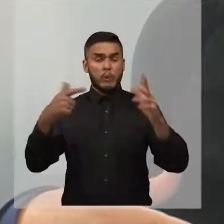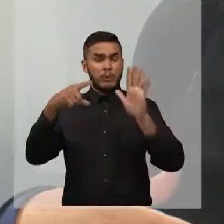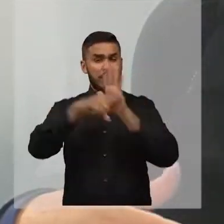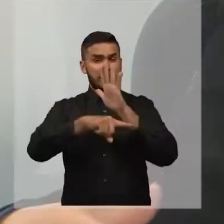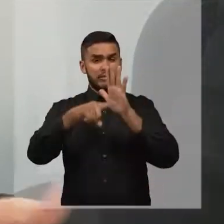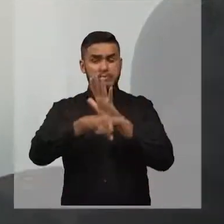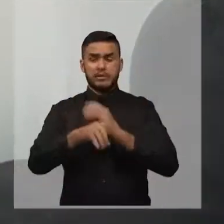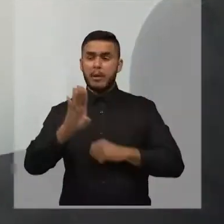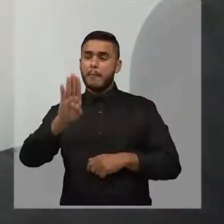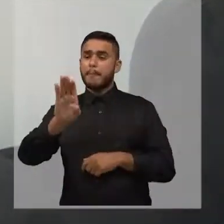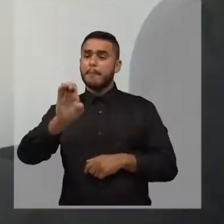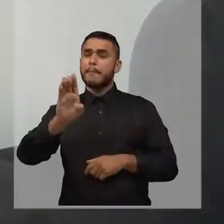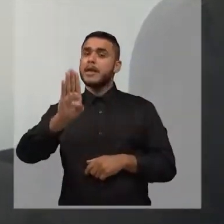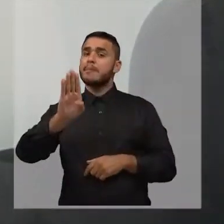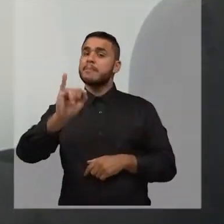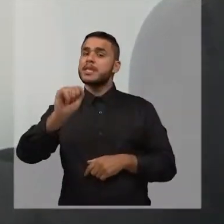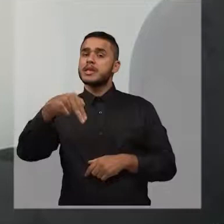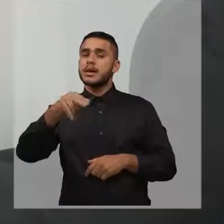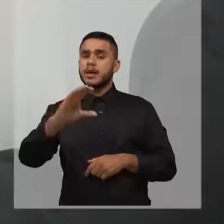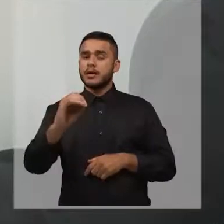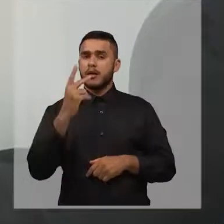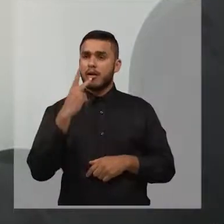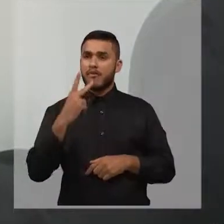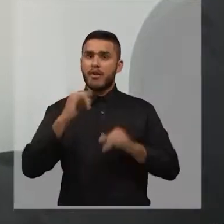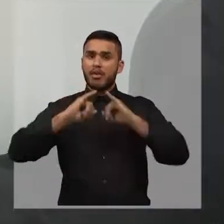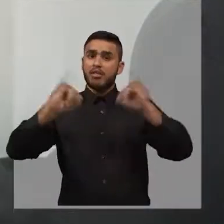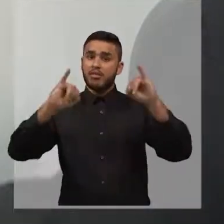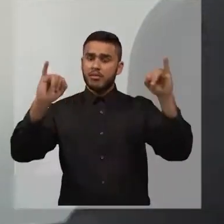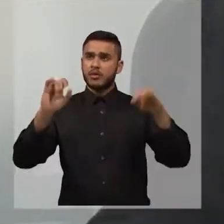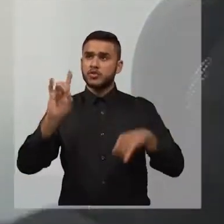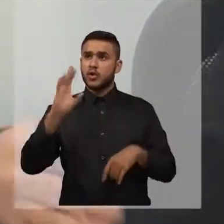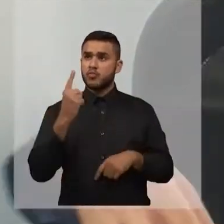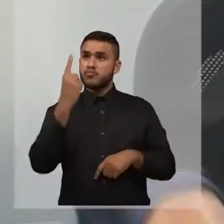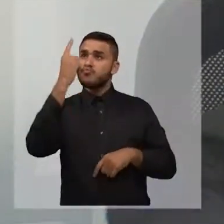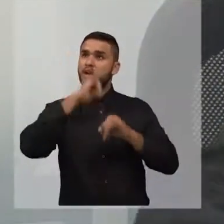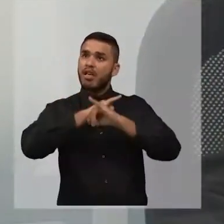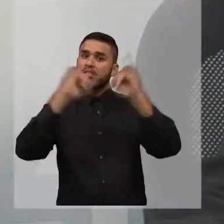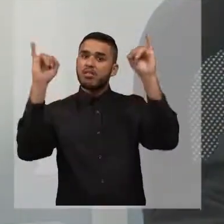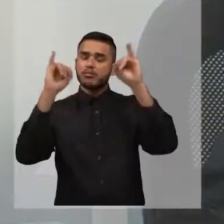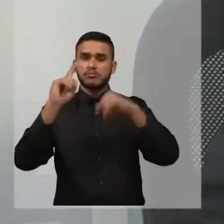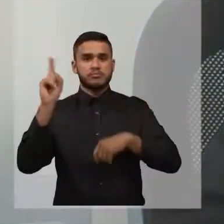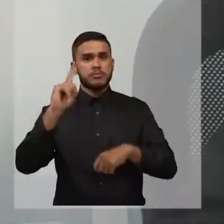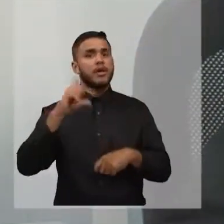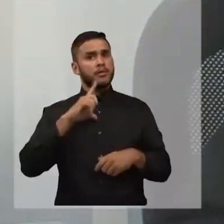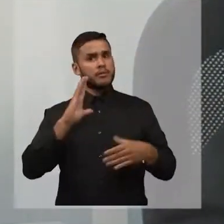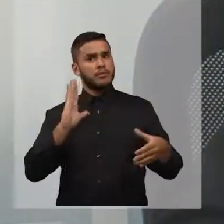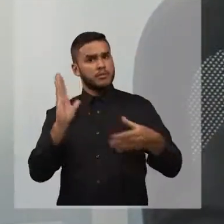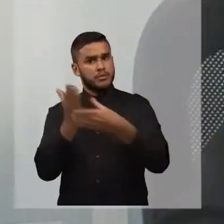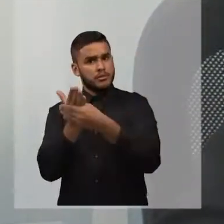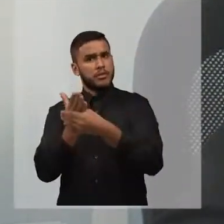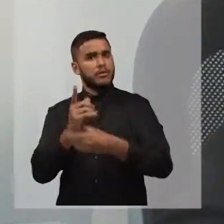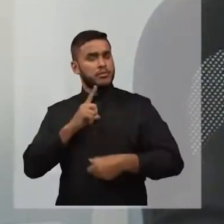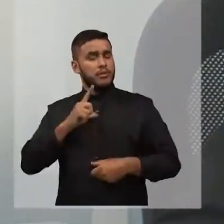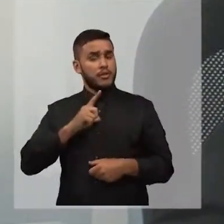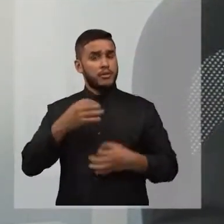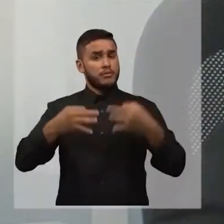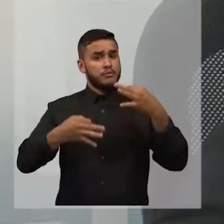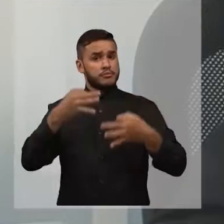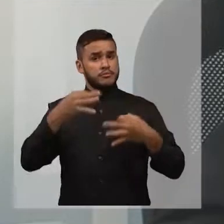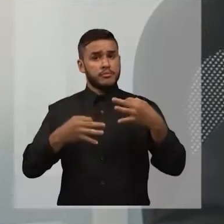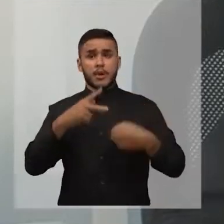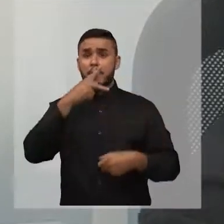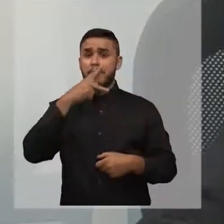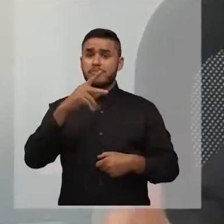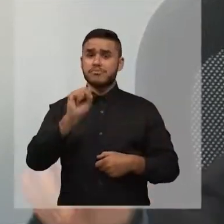do Bibiano, porque não é só a reportagem da Folha de São Paulo, também existe um processo contra o mesmo já, contra o